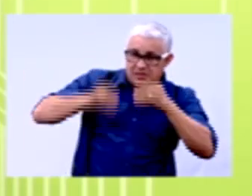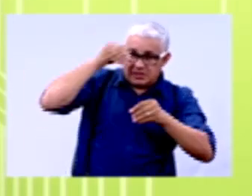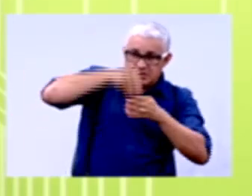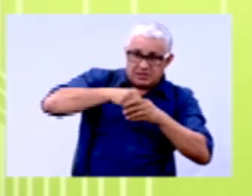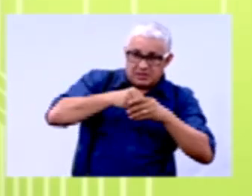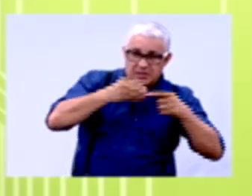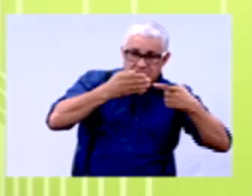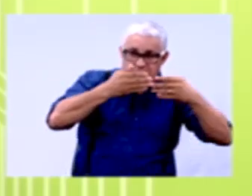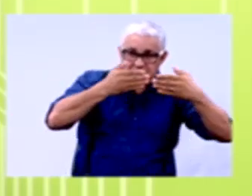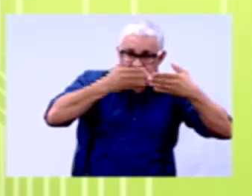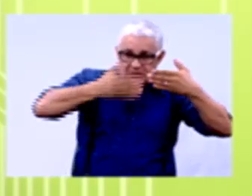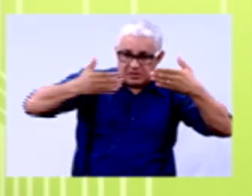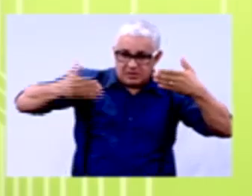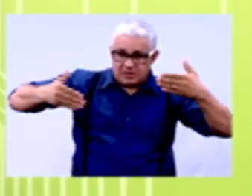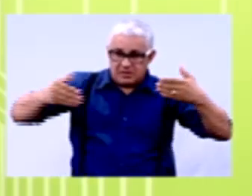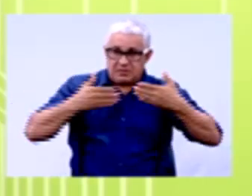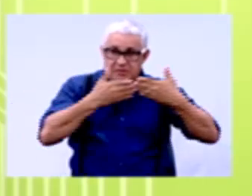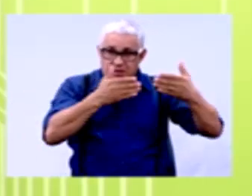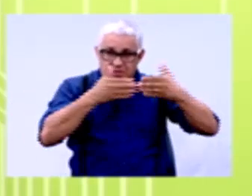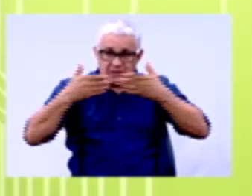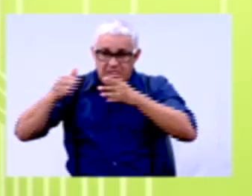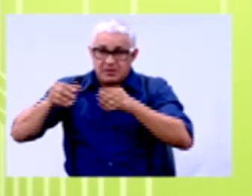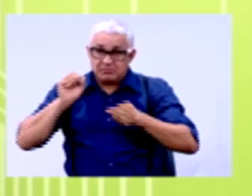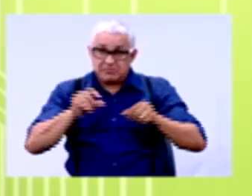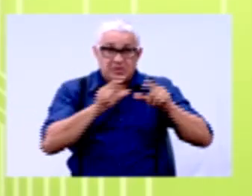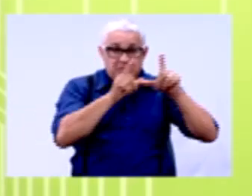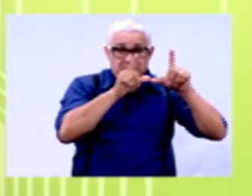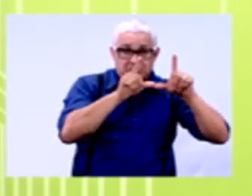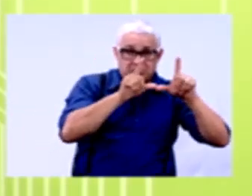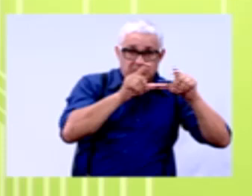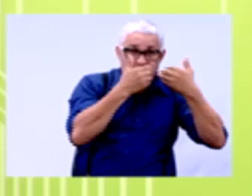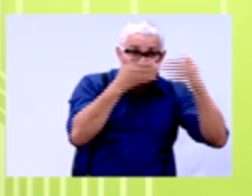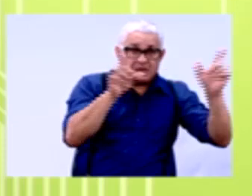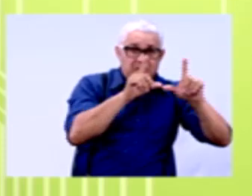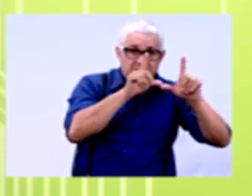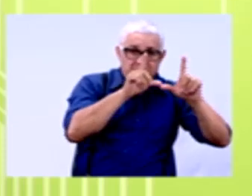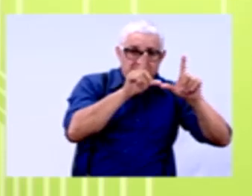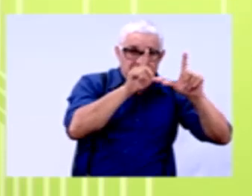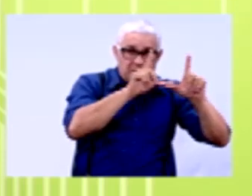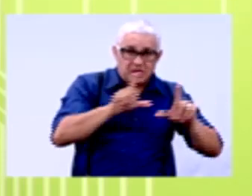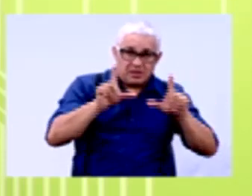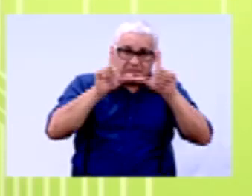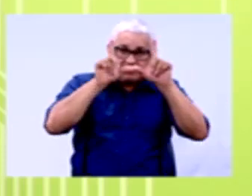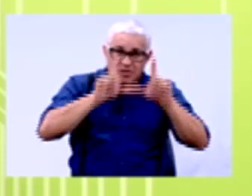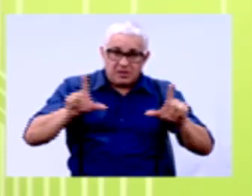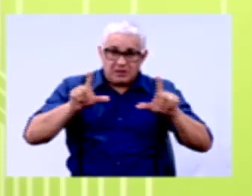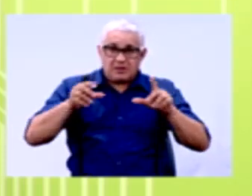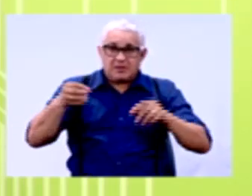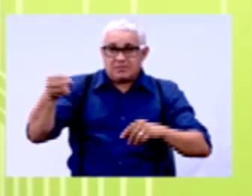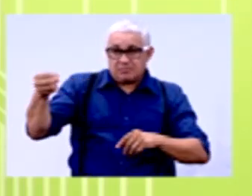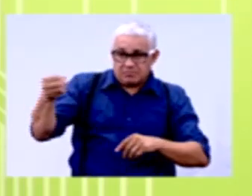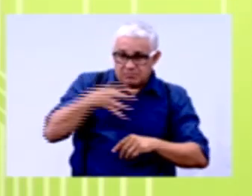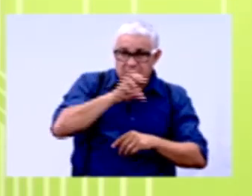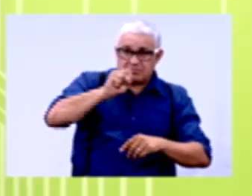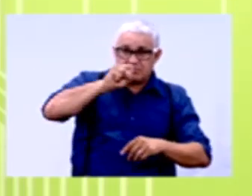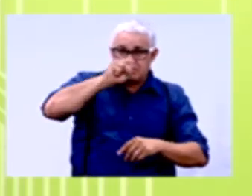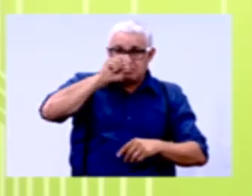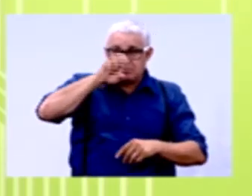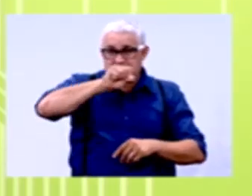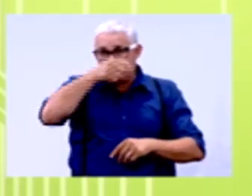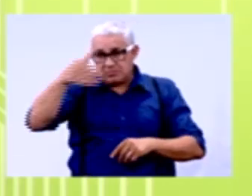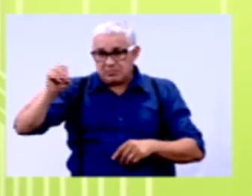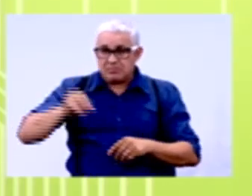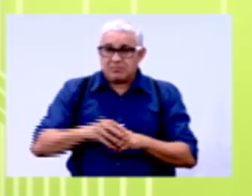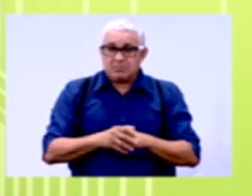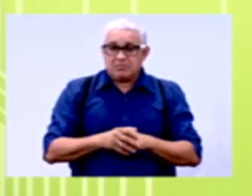com as outras que estão abertas. Se você abre janelas separadas, você está separando, né, criando novas sessões. Então, esse que é o